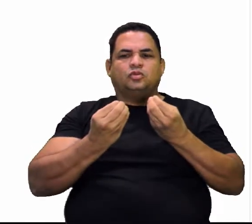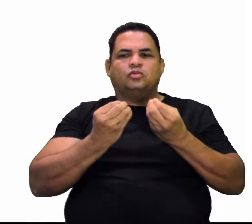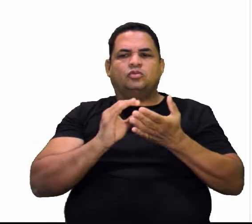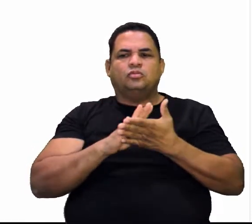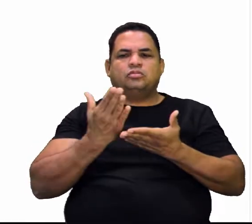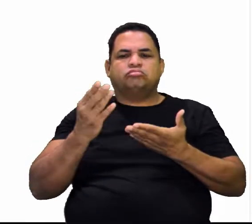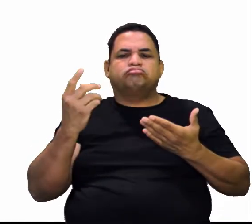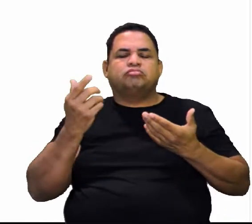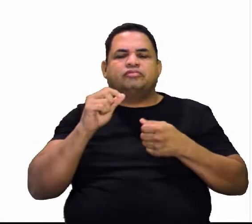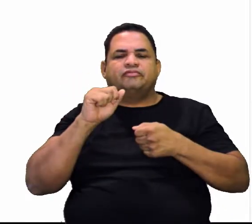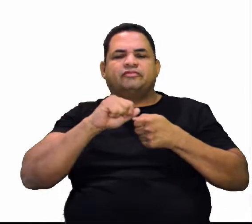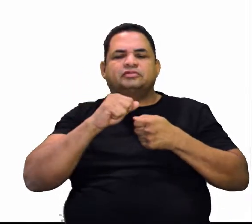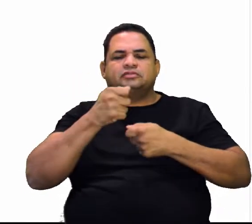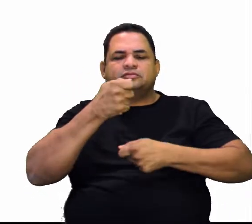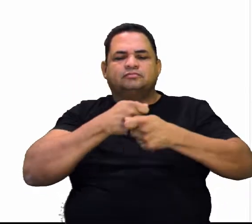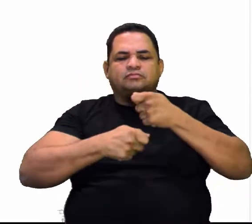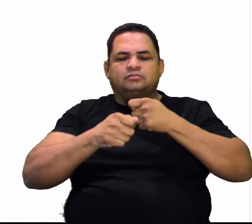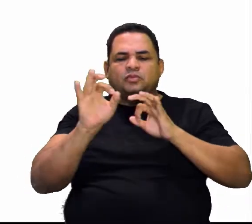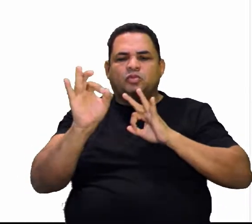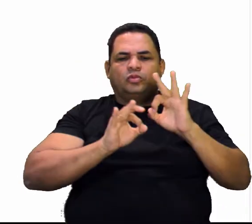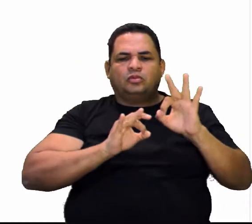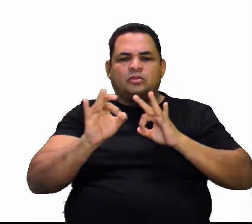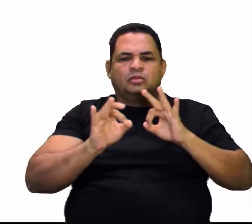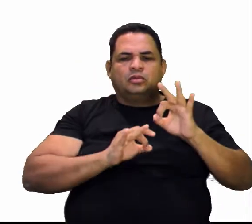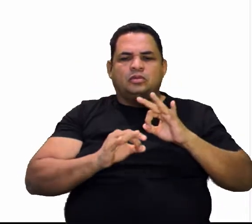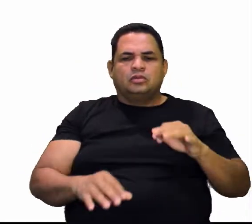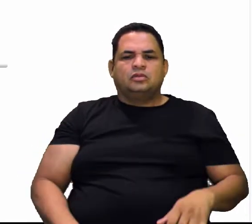se administrava, a forma que se organizava.